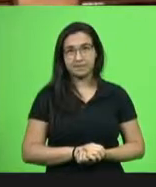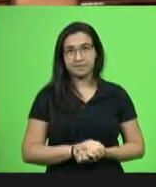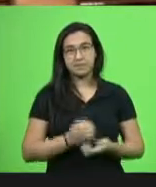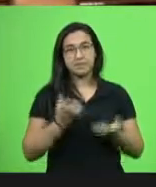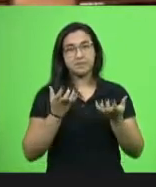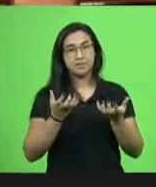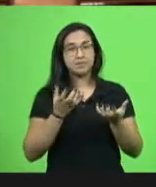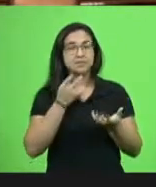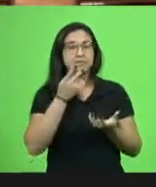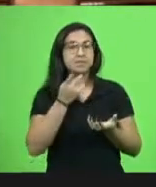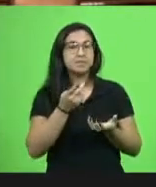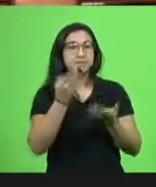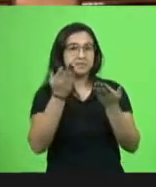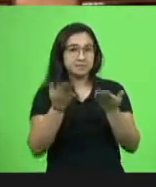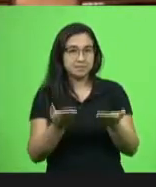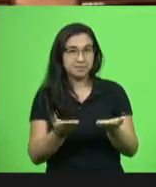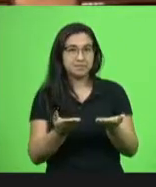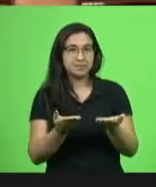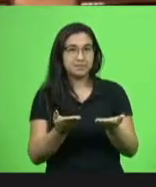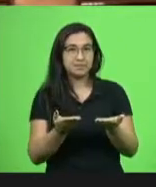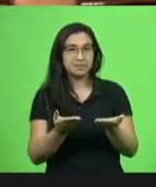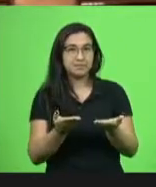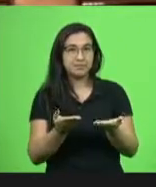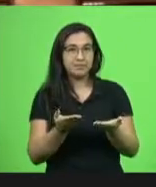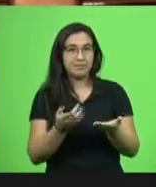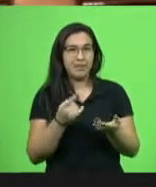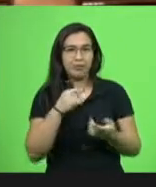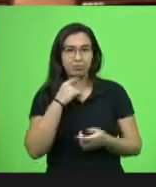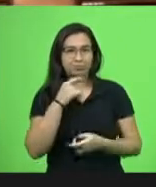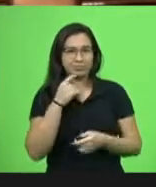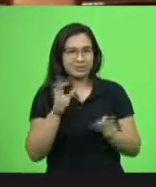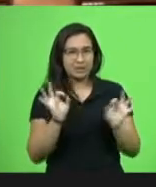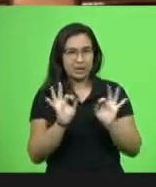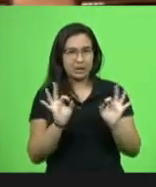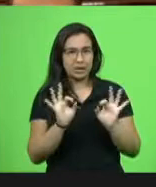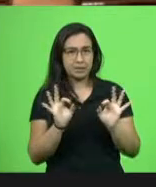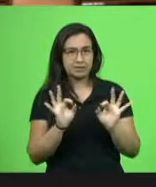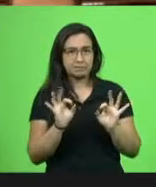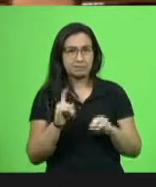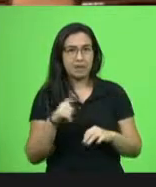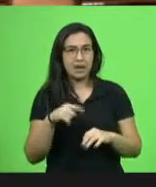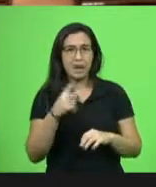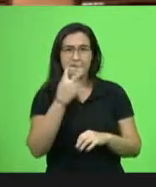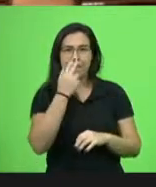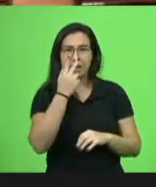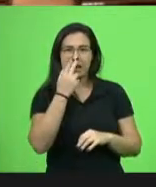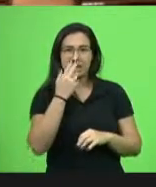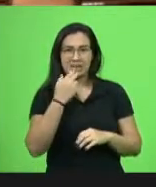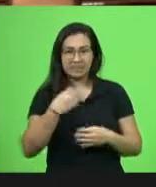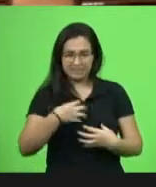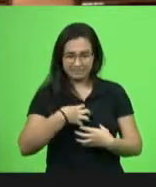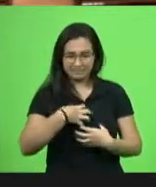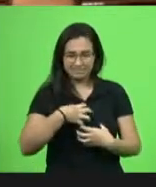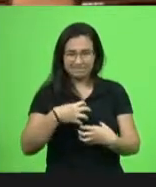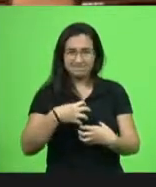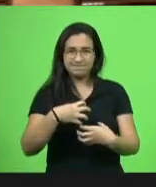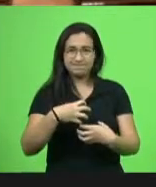deputado Kennedy, não tenho nenhuma dúvida disso. É um pedaço da gente que vai embora.